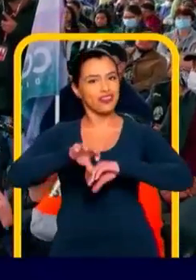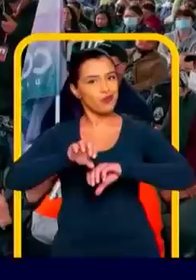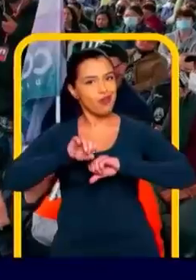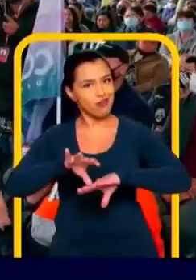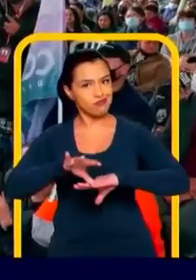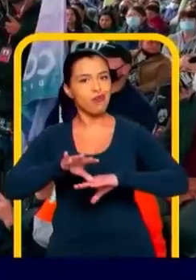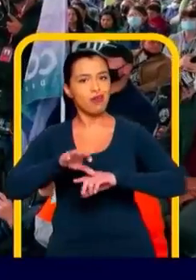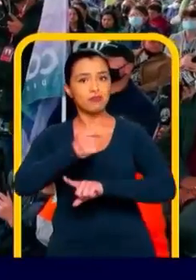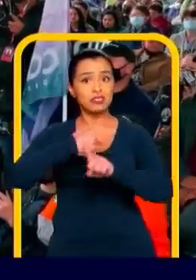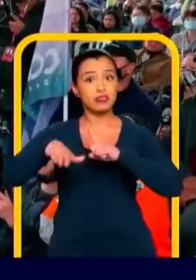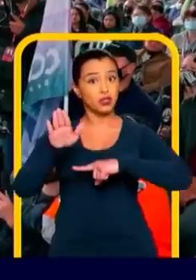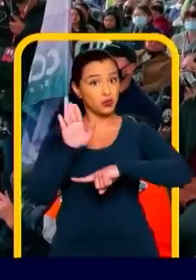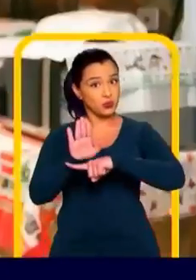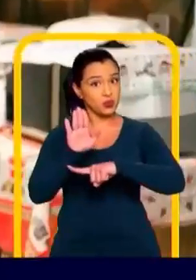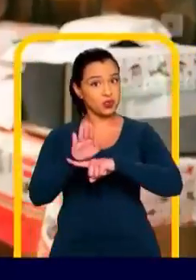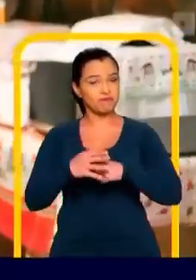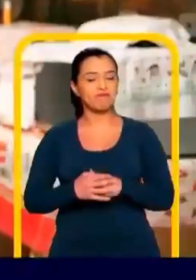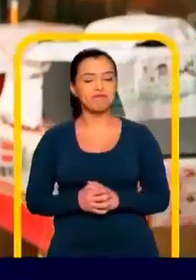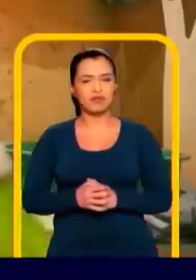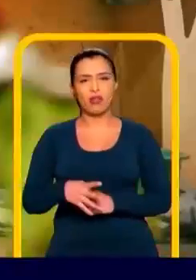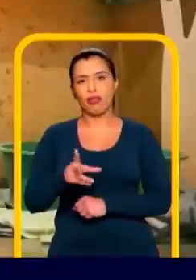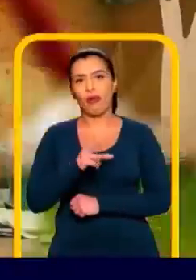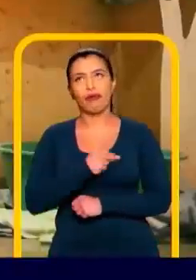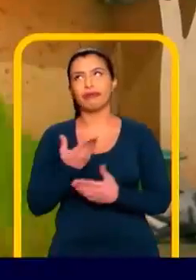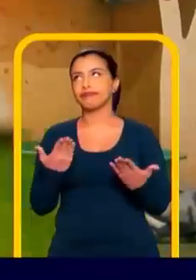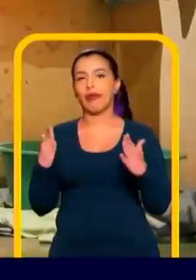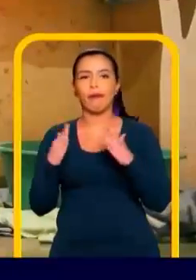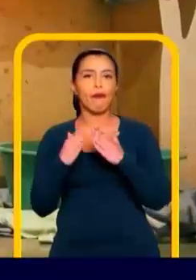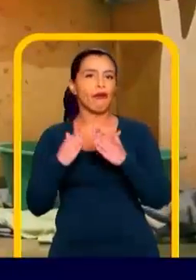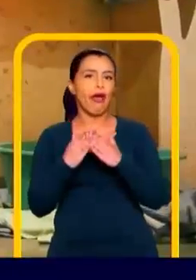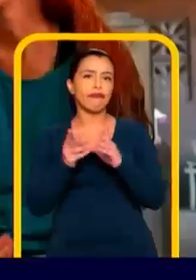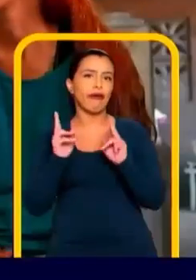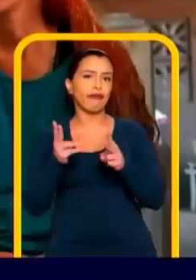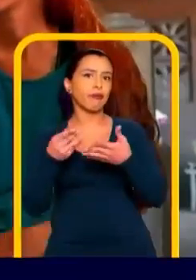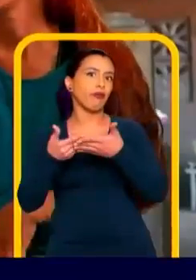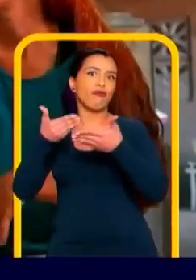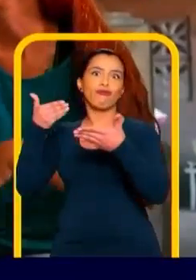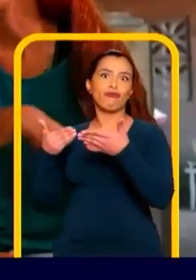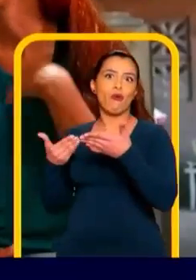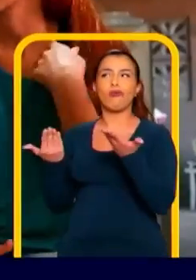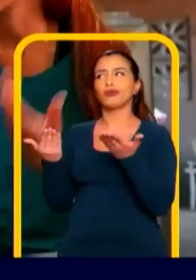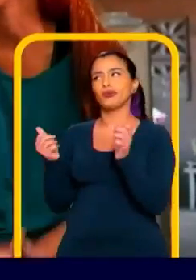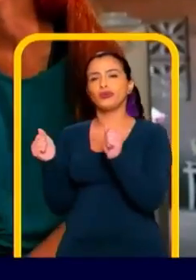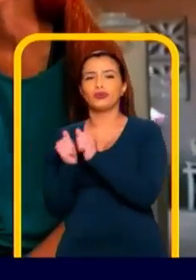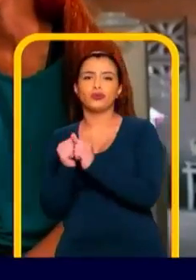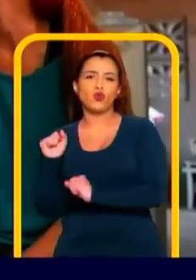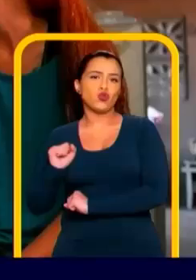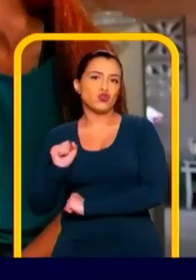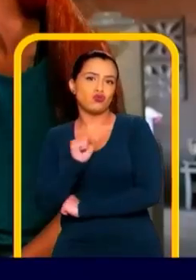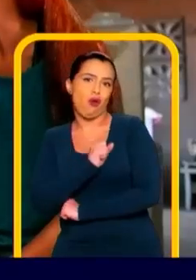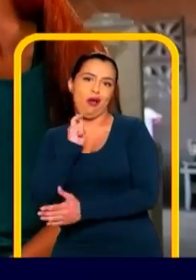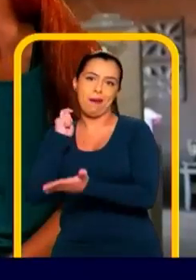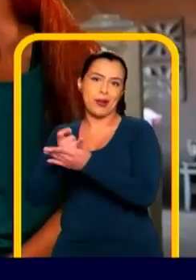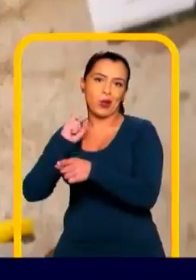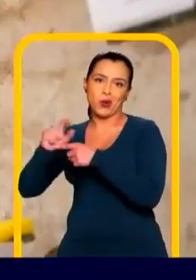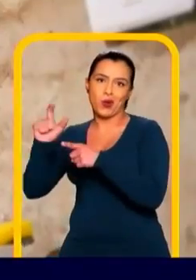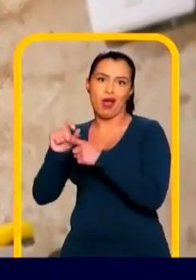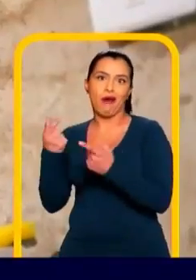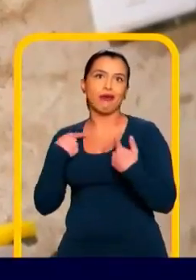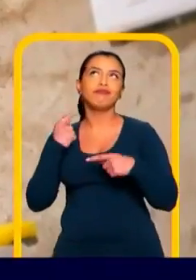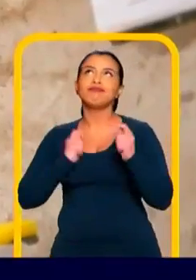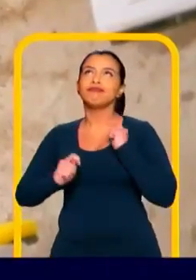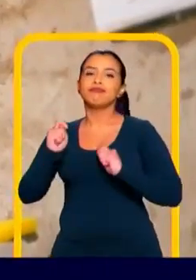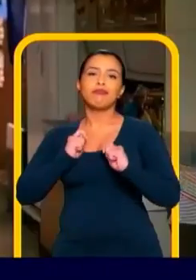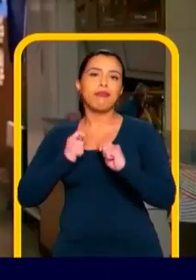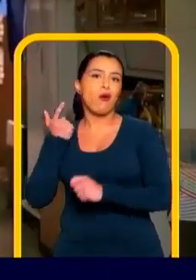educação, para assistência social. Nossa, eu morava com sogra, fundo da casa de sogra, misturado na casa de sogra, vez pagava aluguel. Eu não